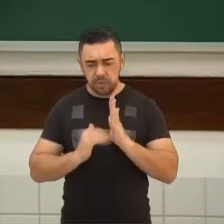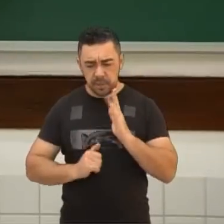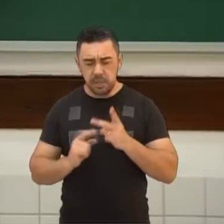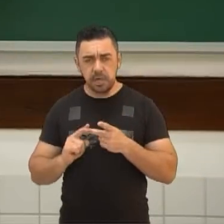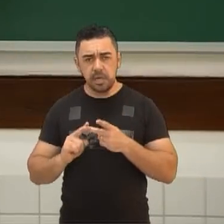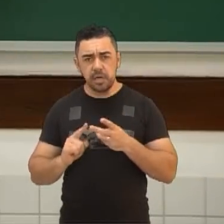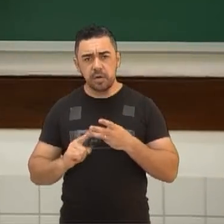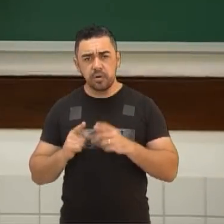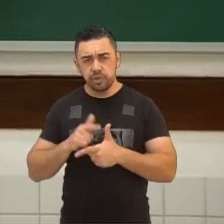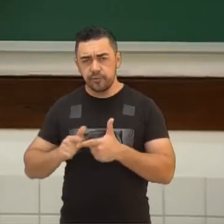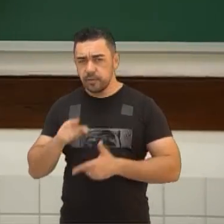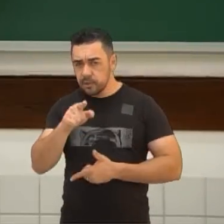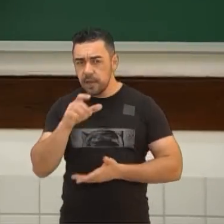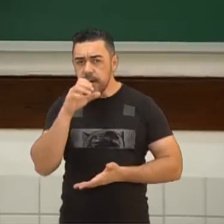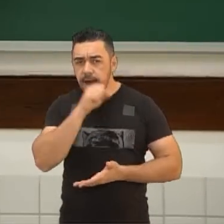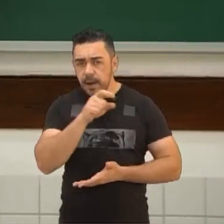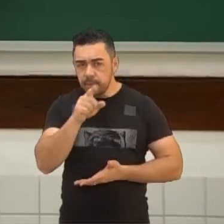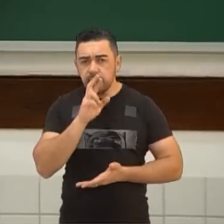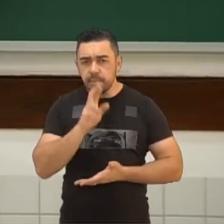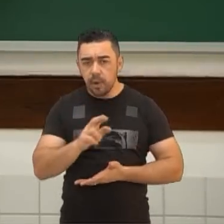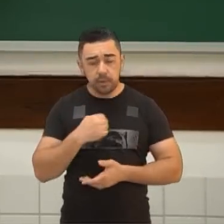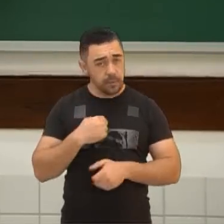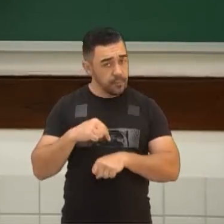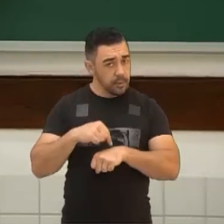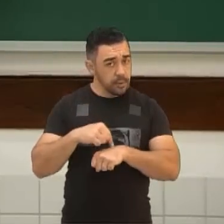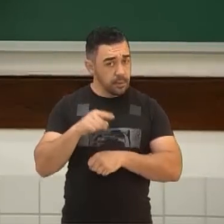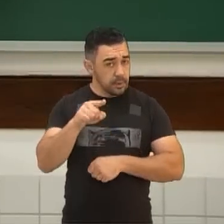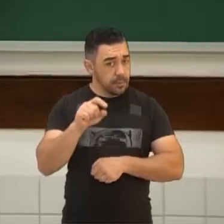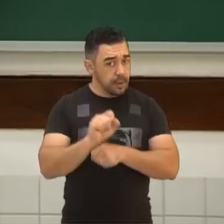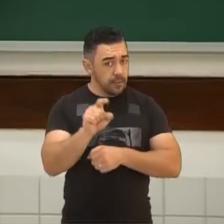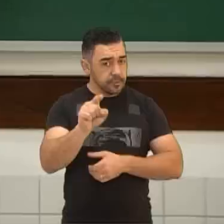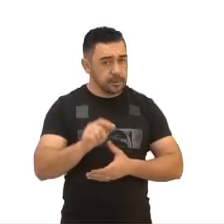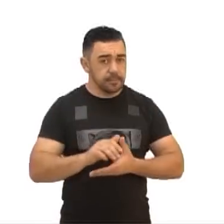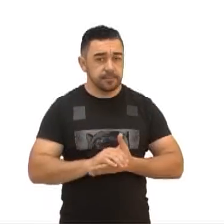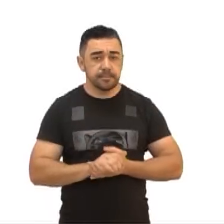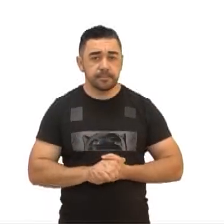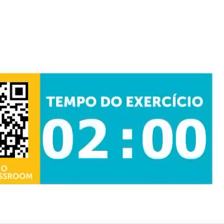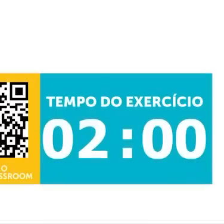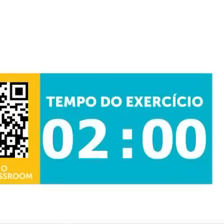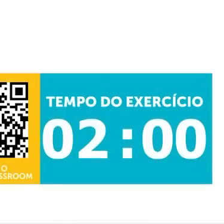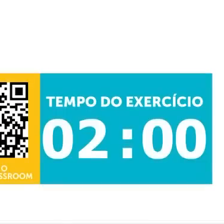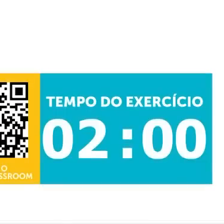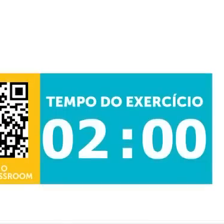dividiu? Então, rapidinho aí com vocês, a professora vai deixar esse quiz e já retorna com a resposta.